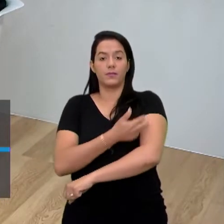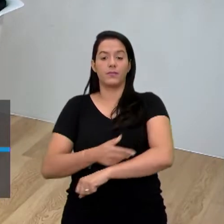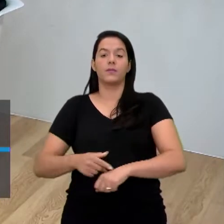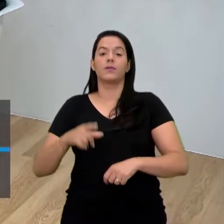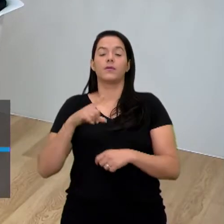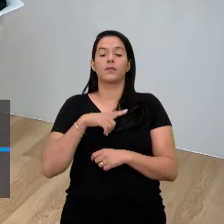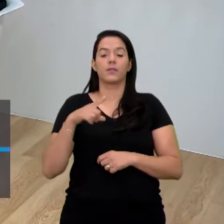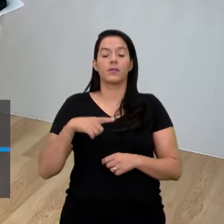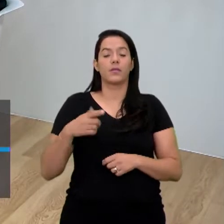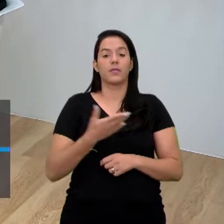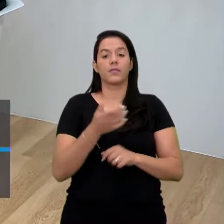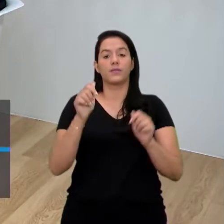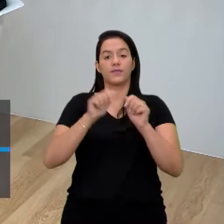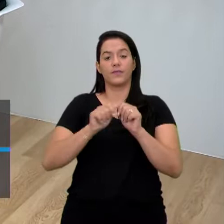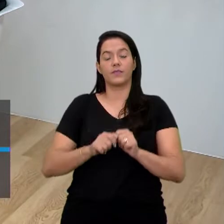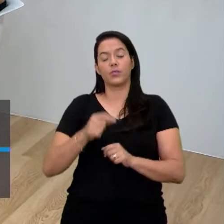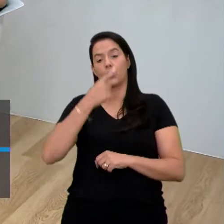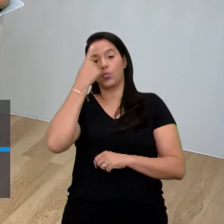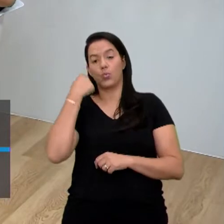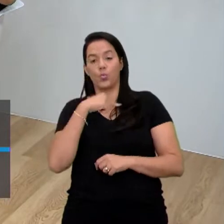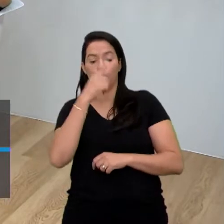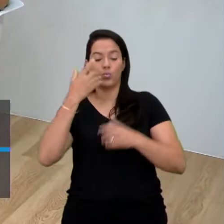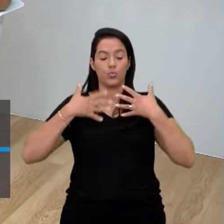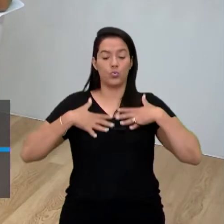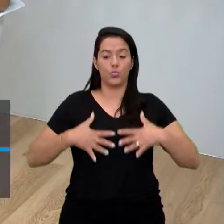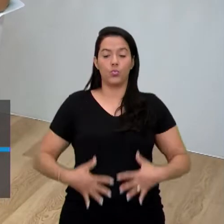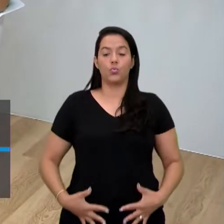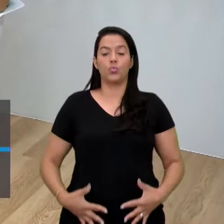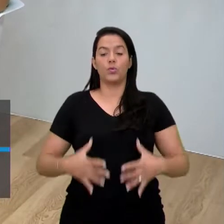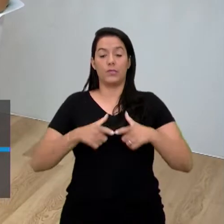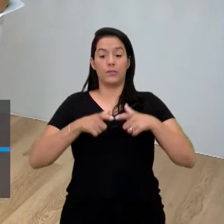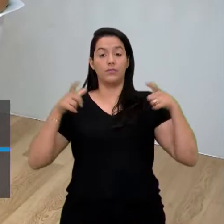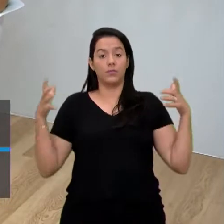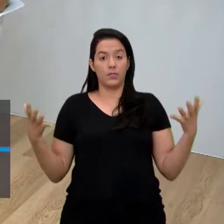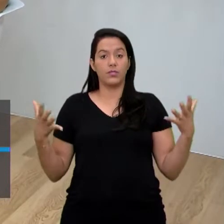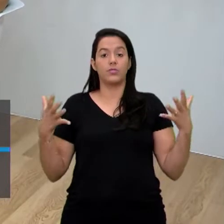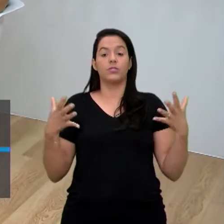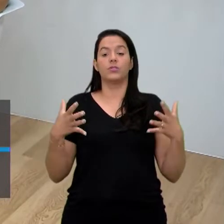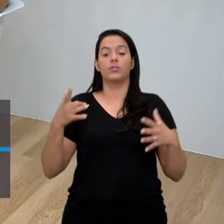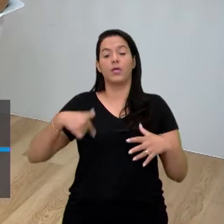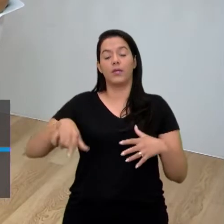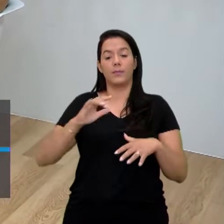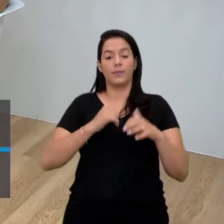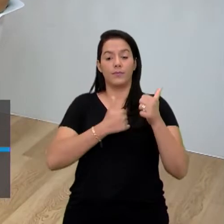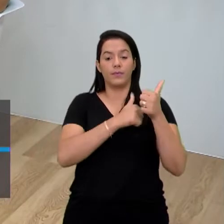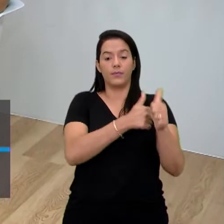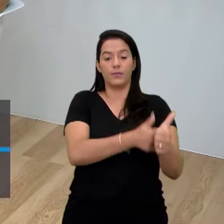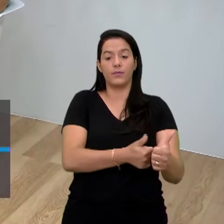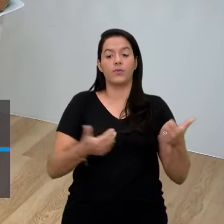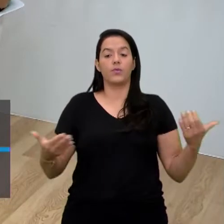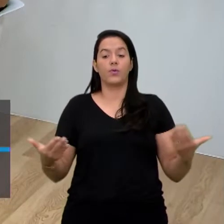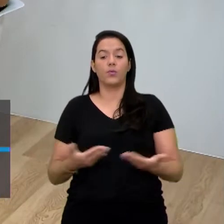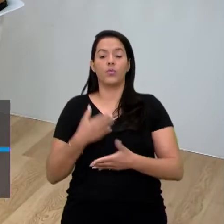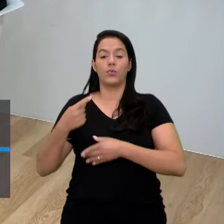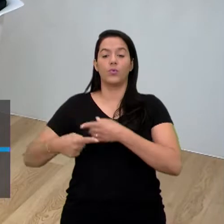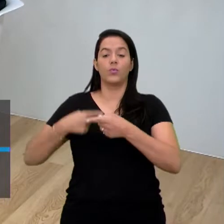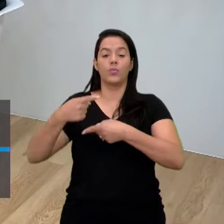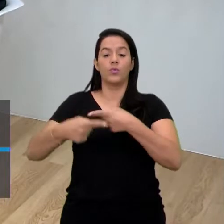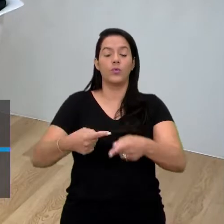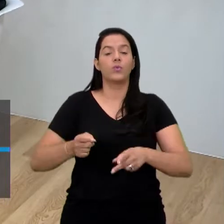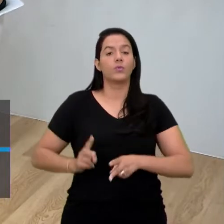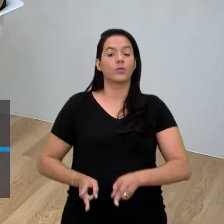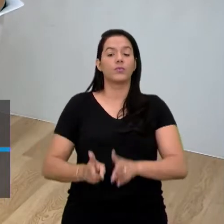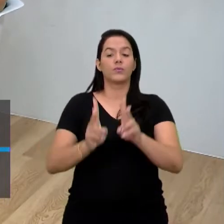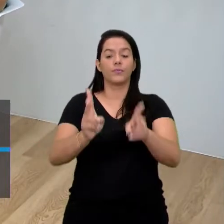eram tatuagens que elas faziam no rosto, no corpo, e eram tatuagens grandes. Para fugir da perseguição, hoje as novas gerações, que mantêm,